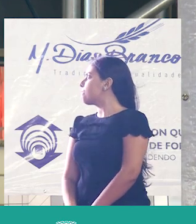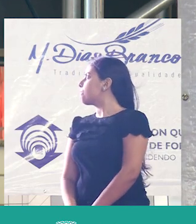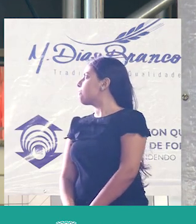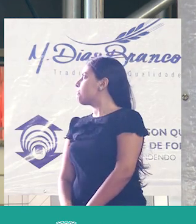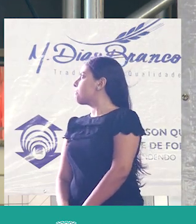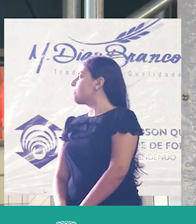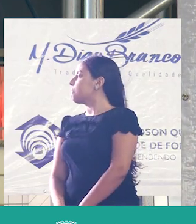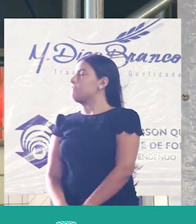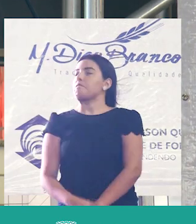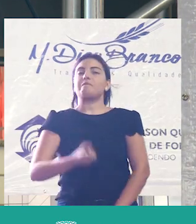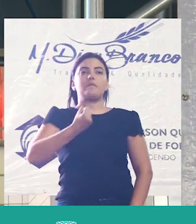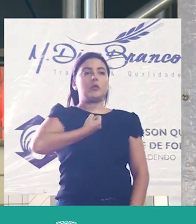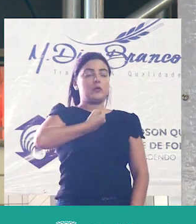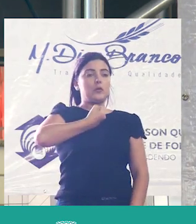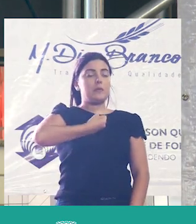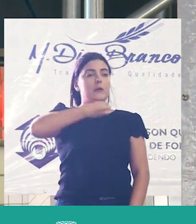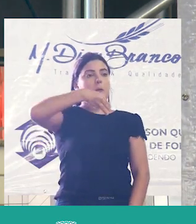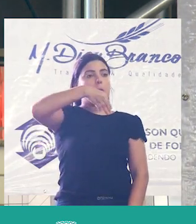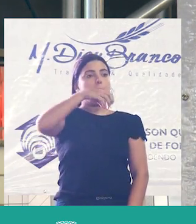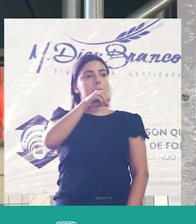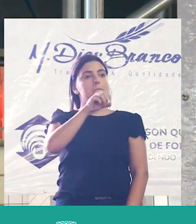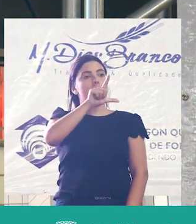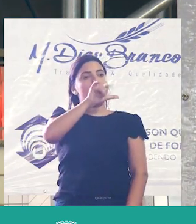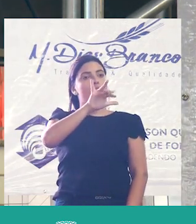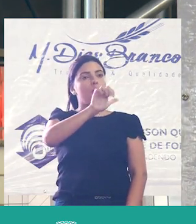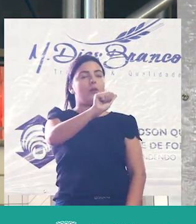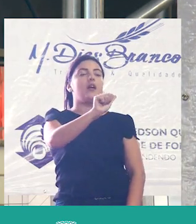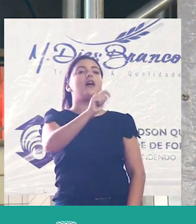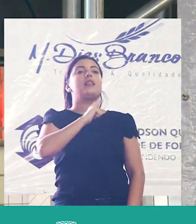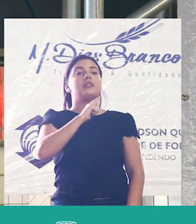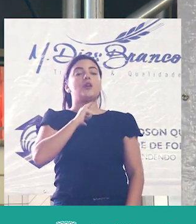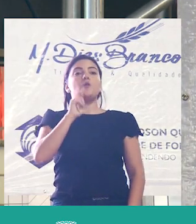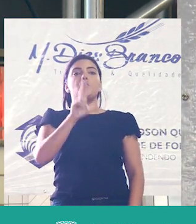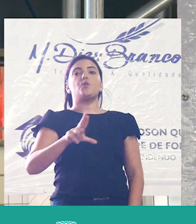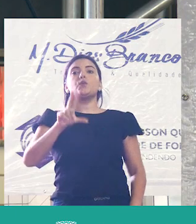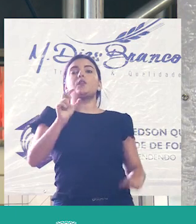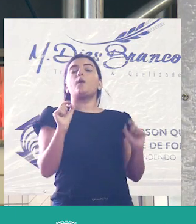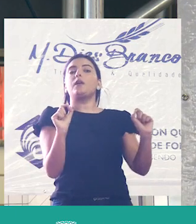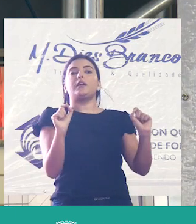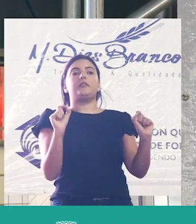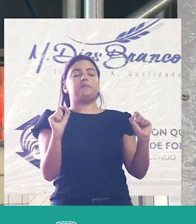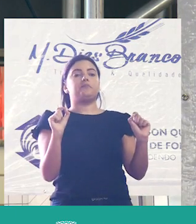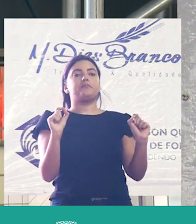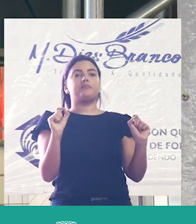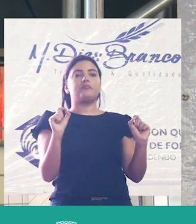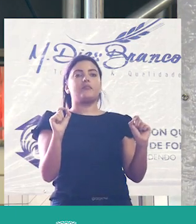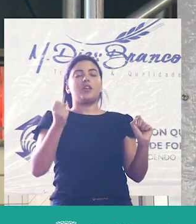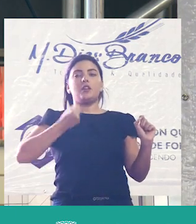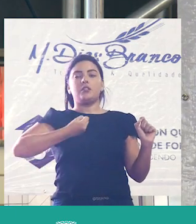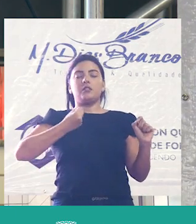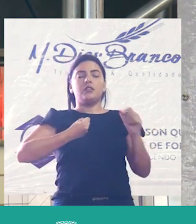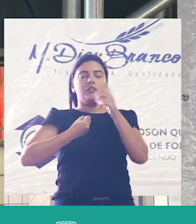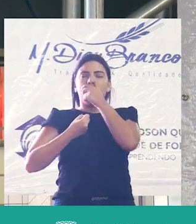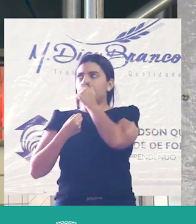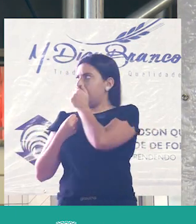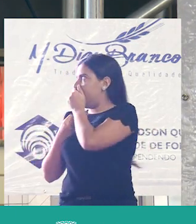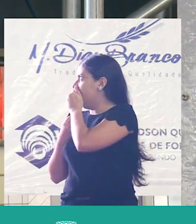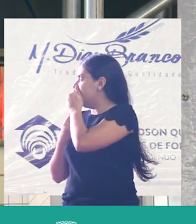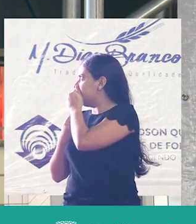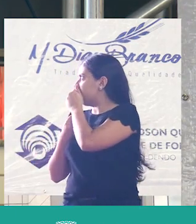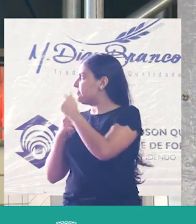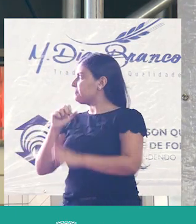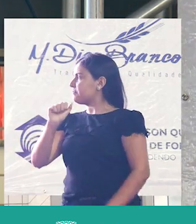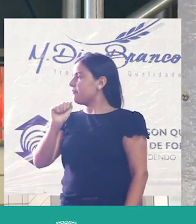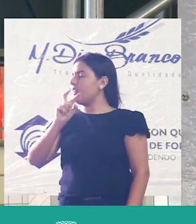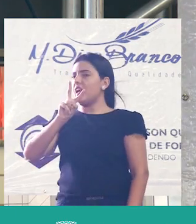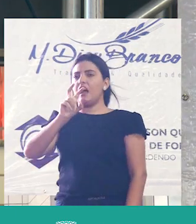você transformar mol em número de moléculas, é só usar uma grandeza, uma constante, chamada número de Avogadro. Essa